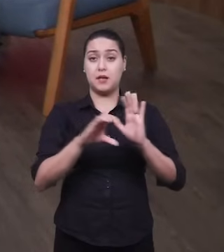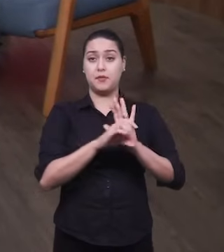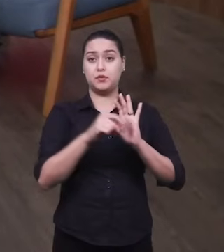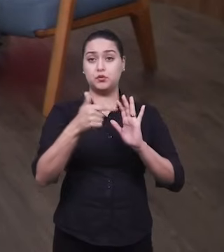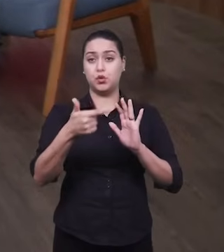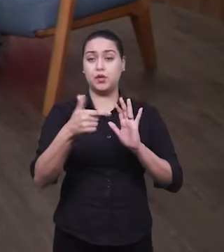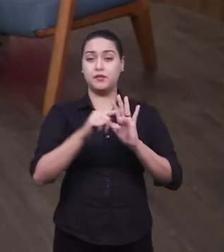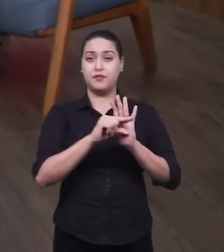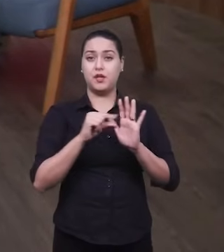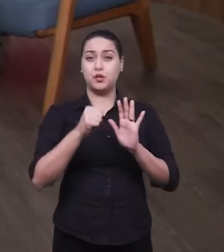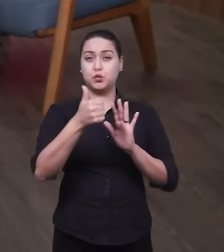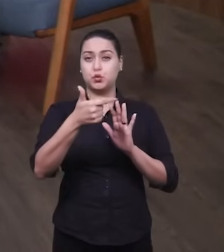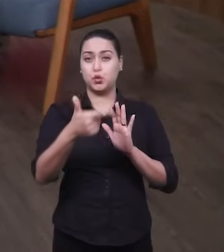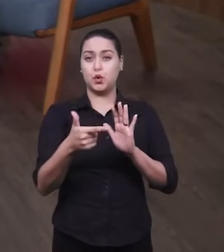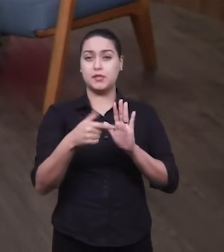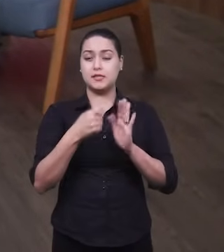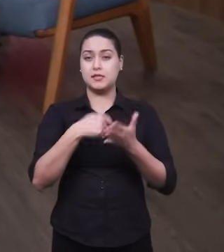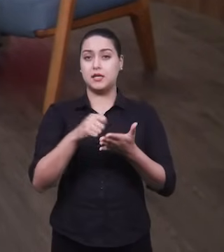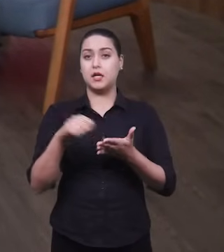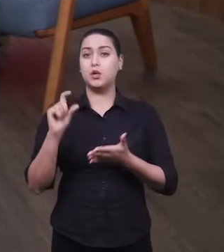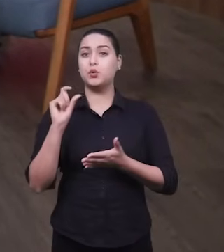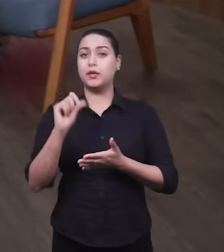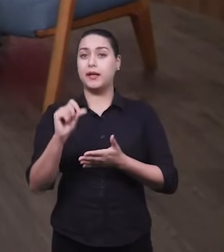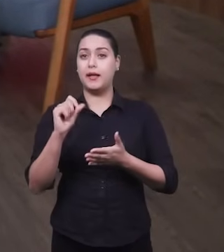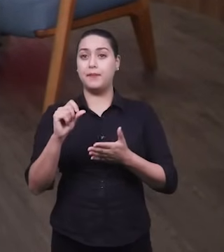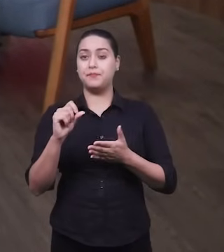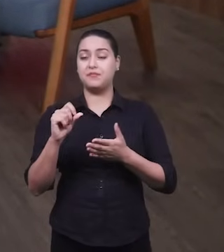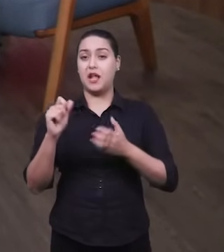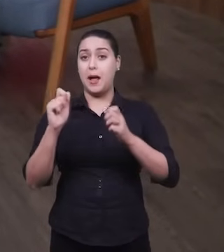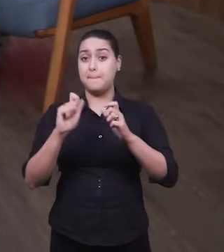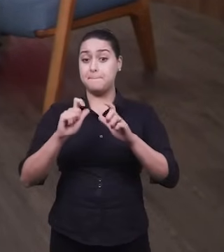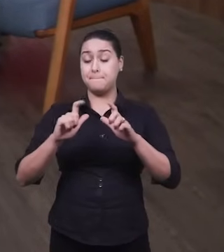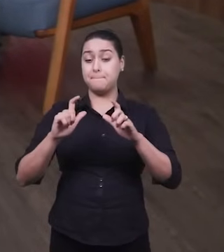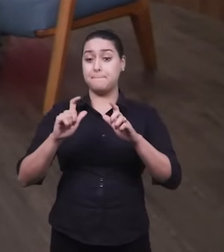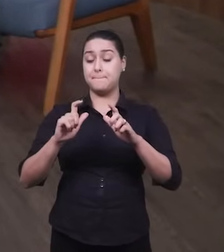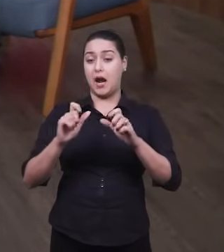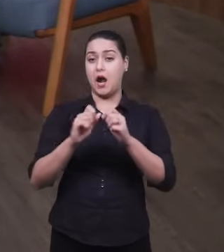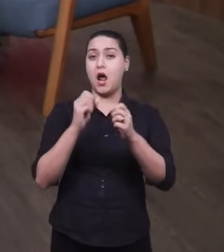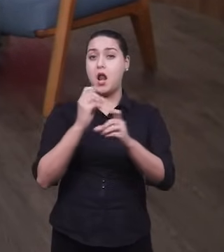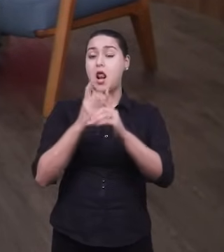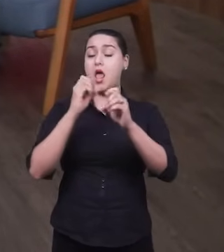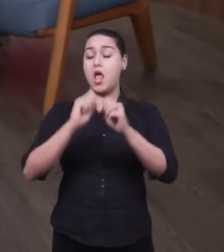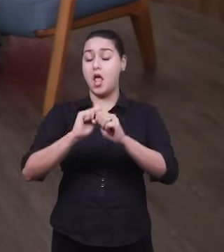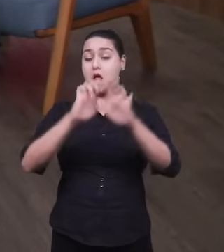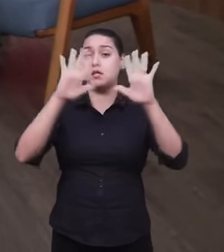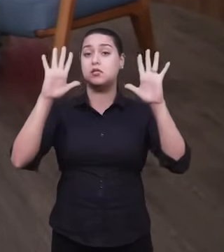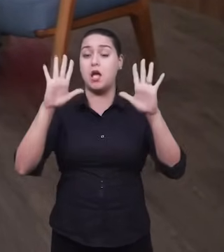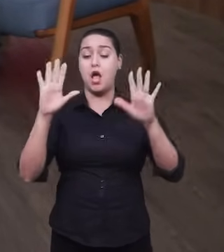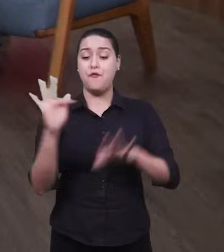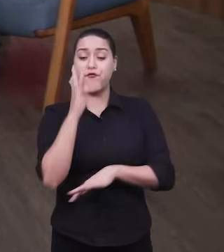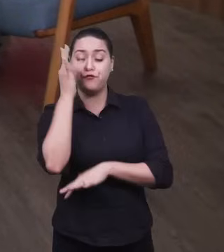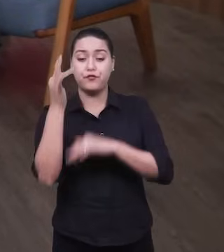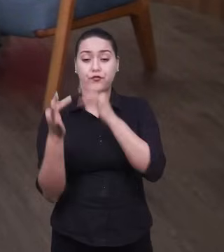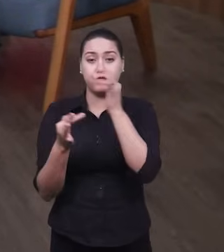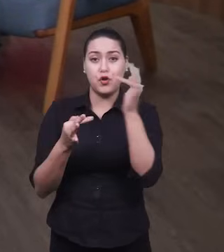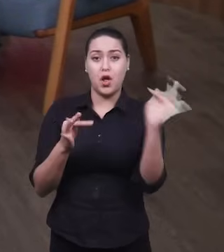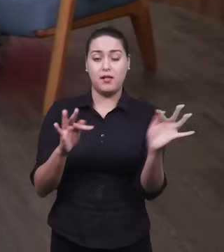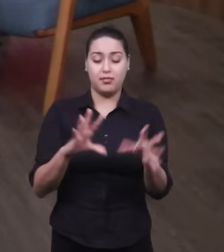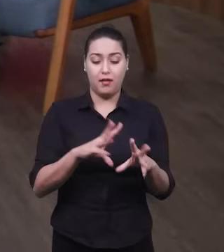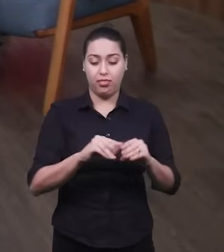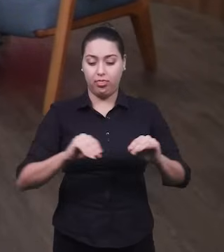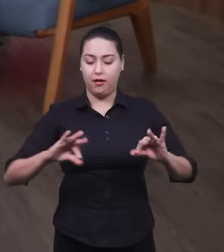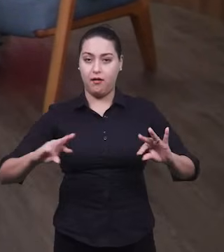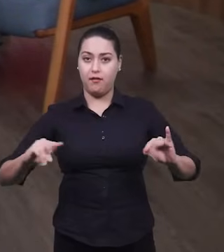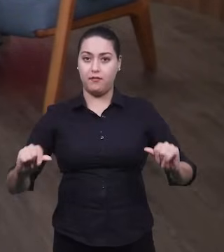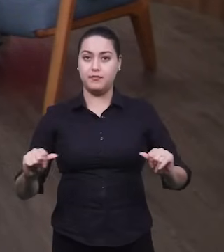a expressão assim, que está escrita assim: aparecem as flores na terra. Como é que nós vemos a figura do Espírito